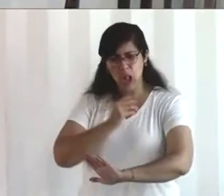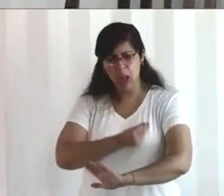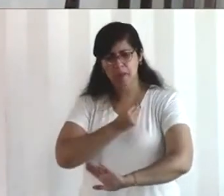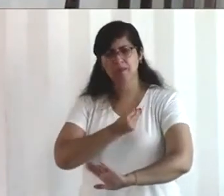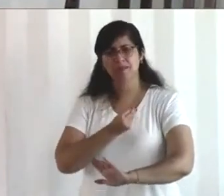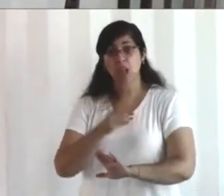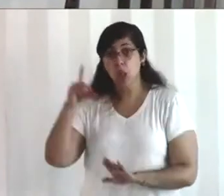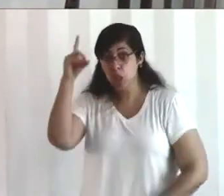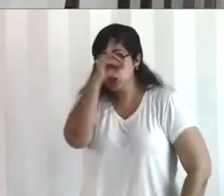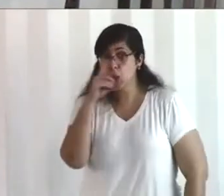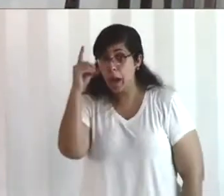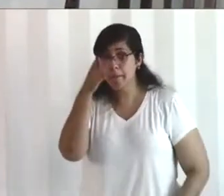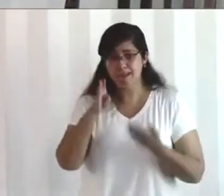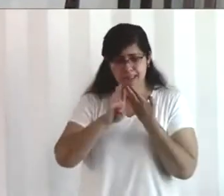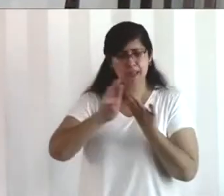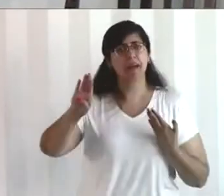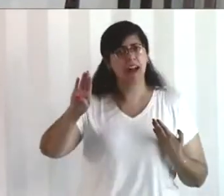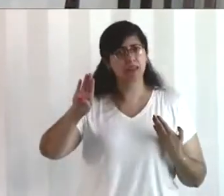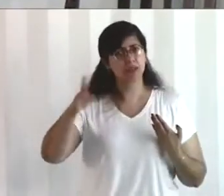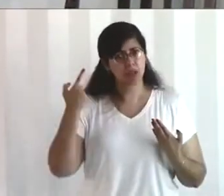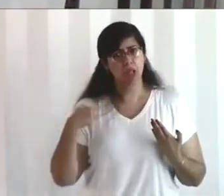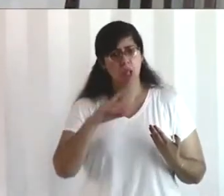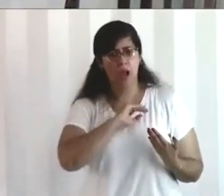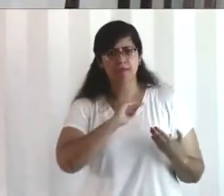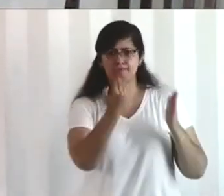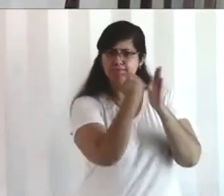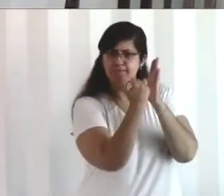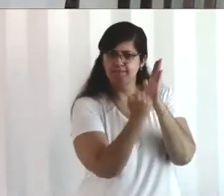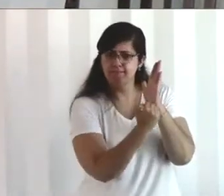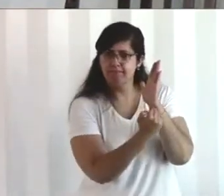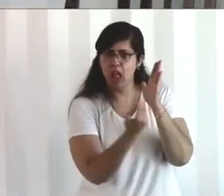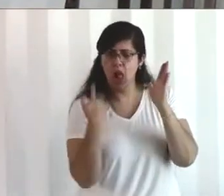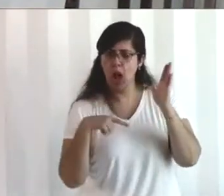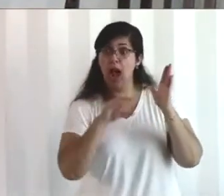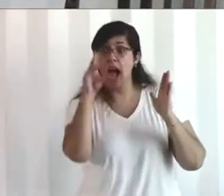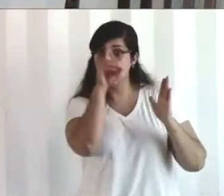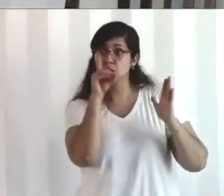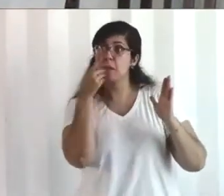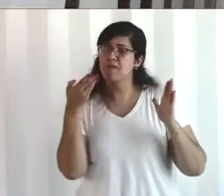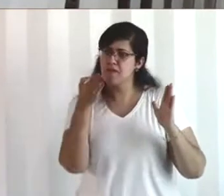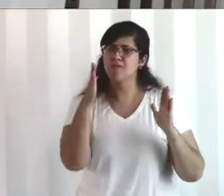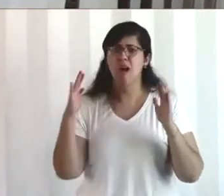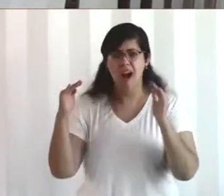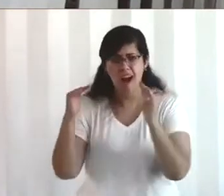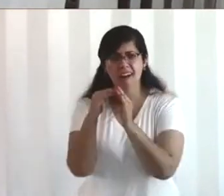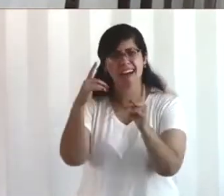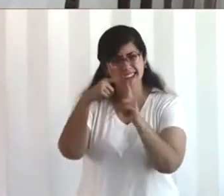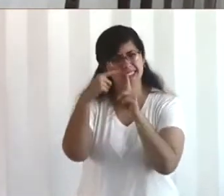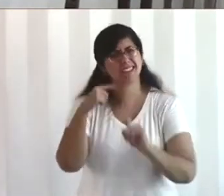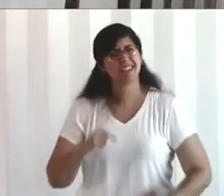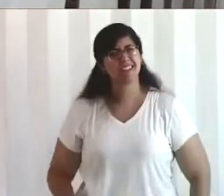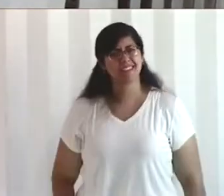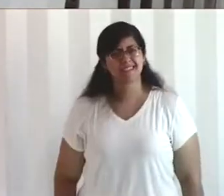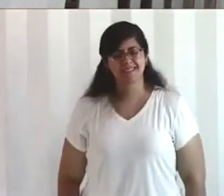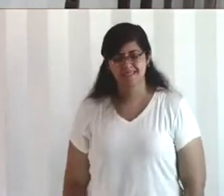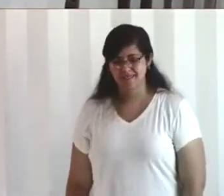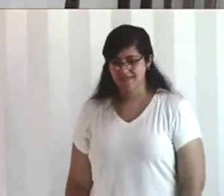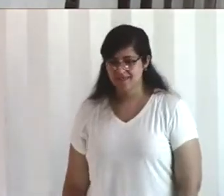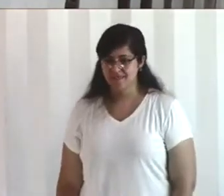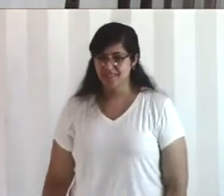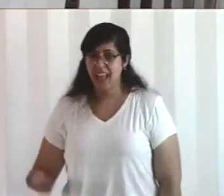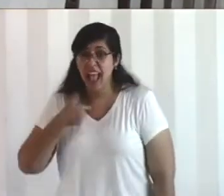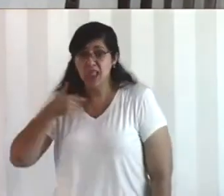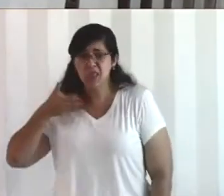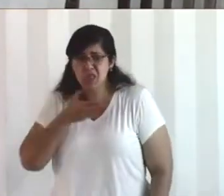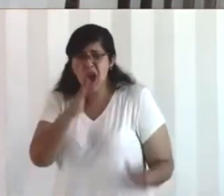dia do culto já está na sua agenda, e então ele faz isso para o Senhor. E sabe o que acontece? Quando ele vai à